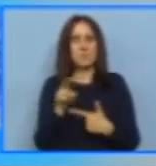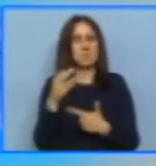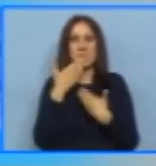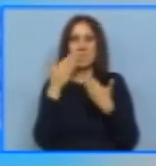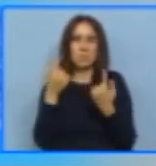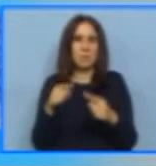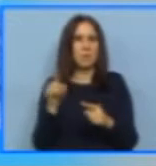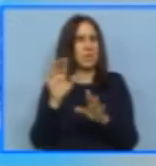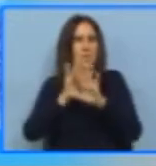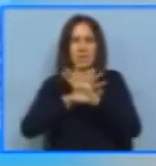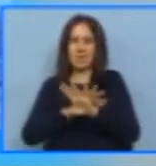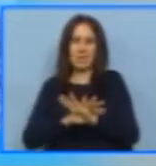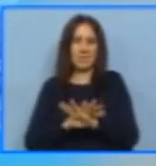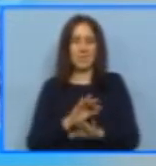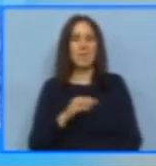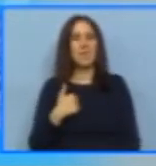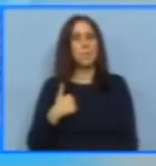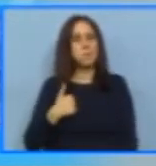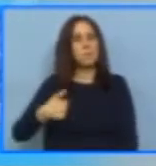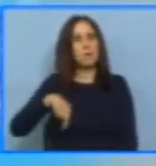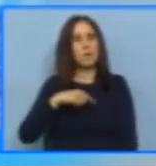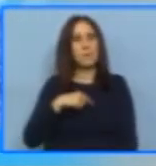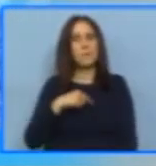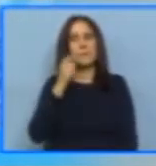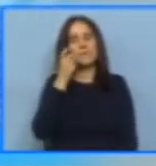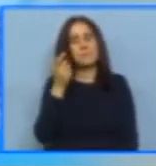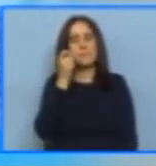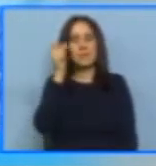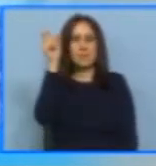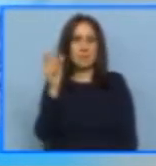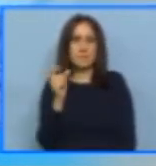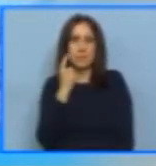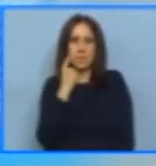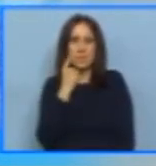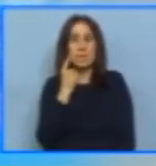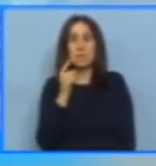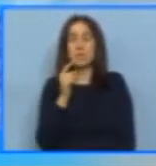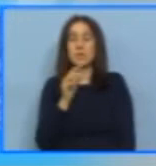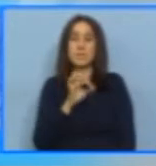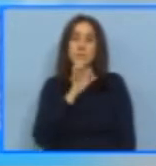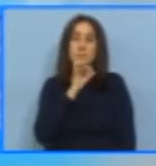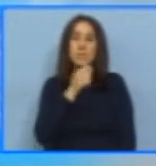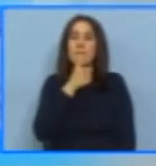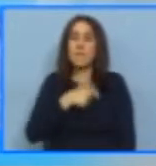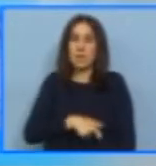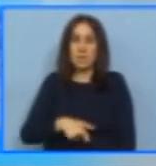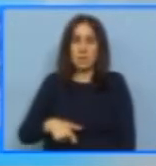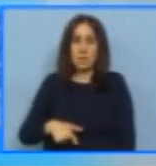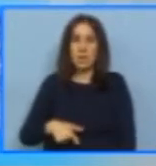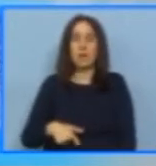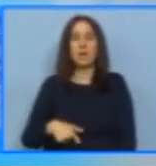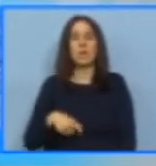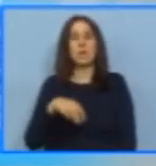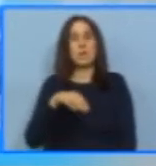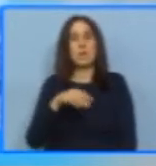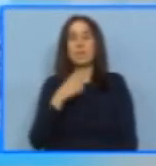Portanto, ele é muito discreto. Sabemos que ele, enfim, conhece, e aliás, ele como bispo e como cardeal, várias vezes passou por lá a